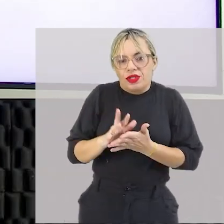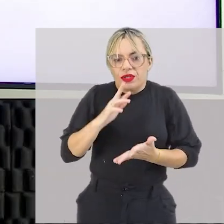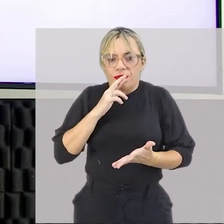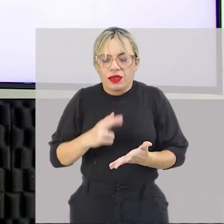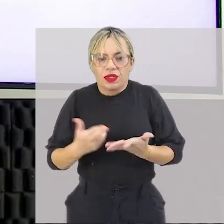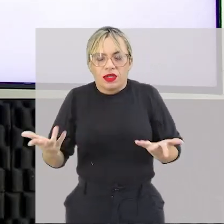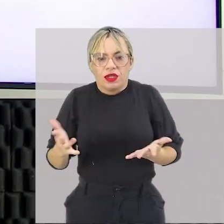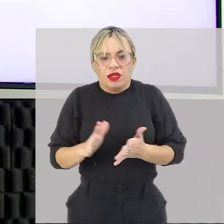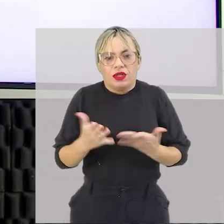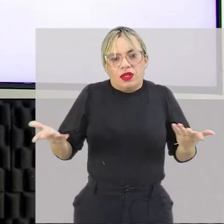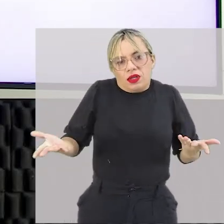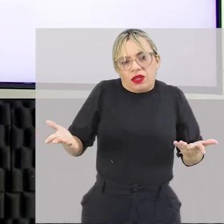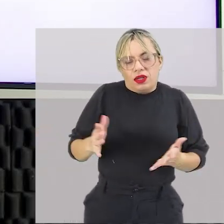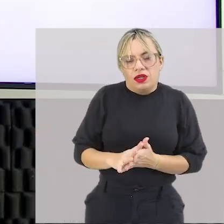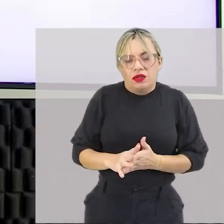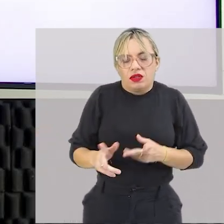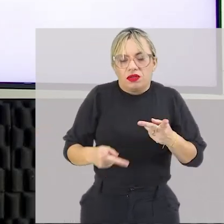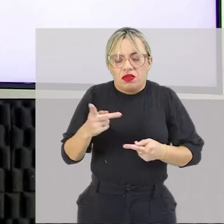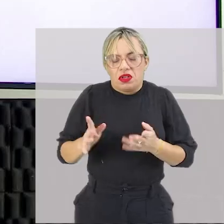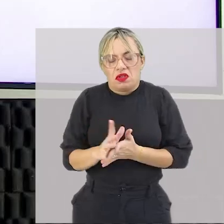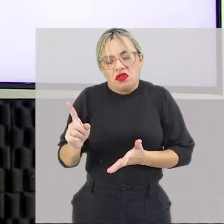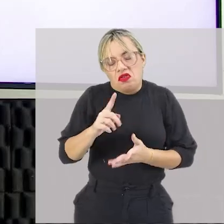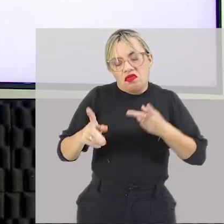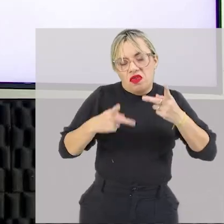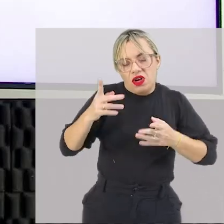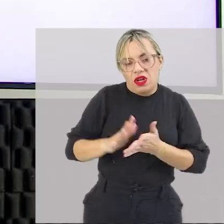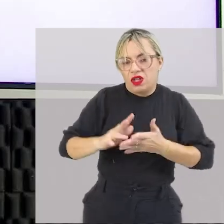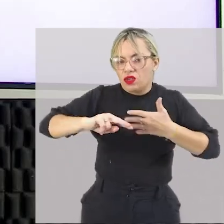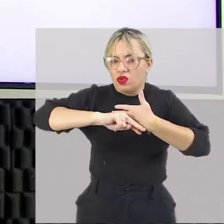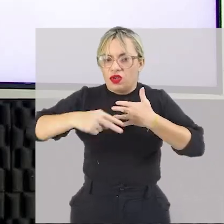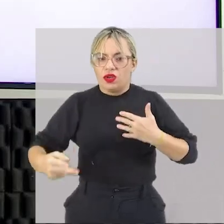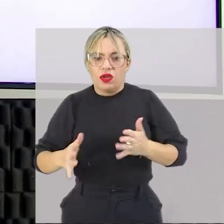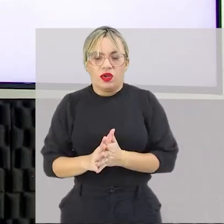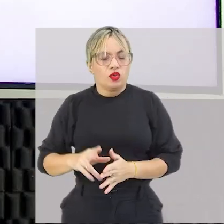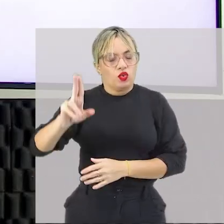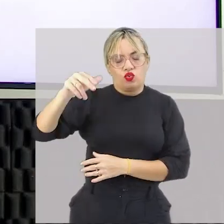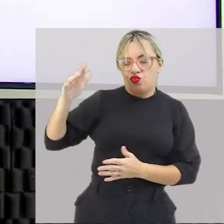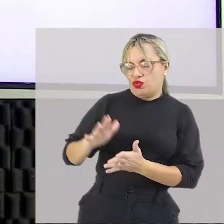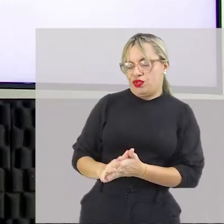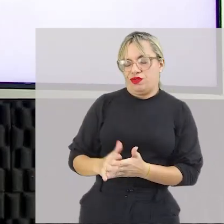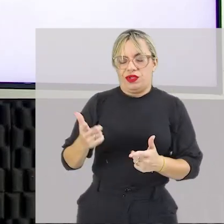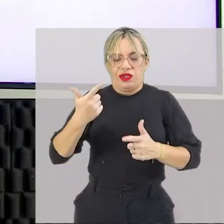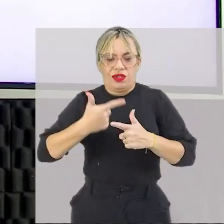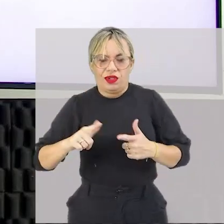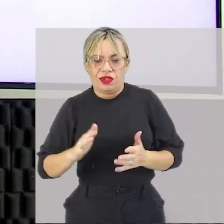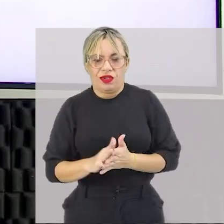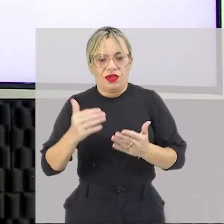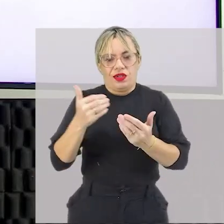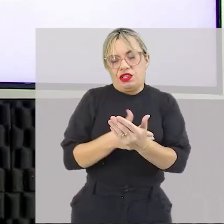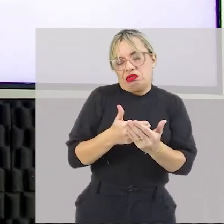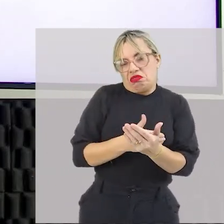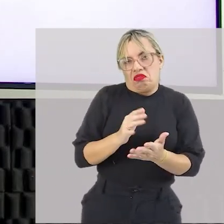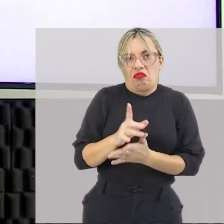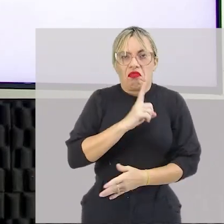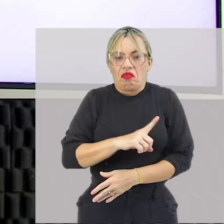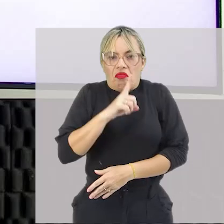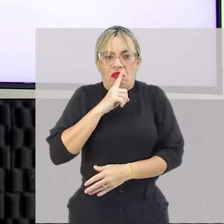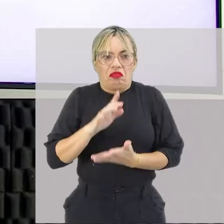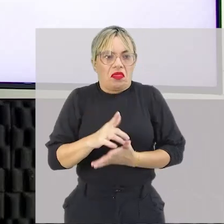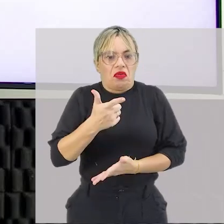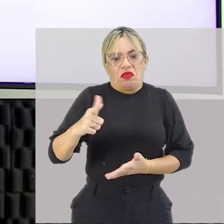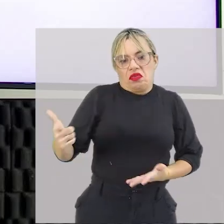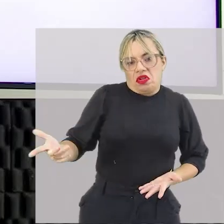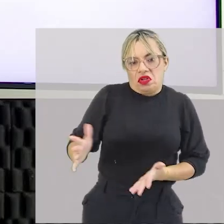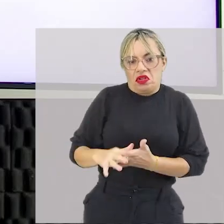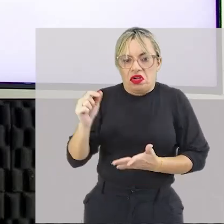um problema e não se fala sobre esse problema nunca vai ser resolvido. Ou se a gente esconde que ele é um problema, né, diz que não existe, não tem como